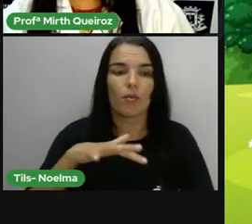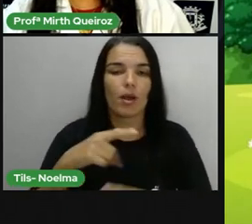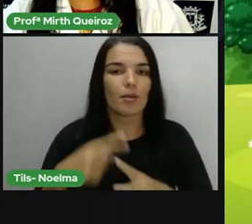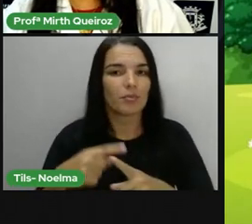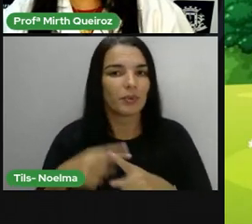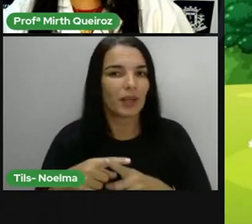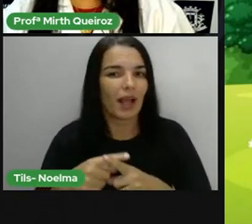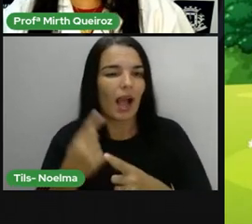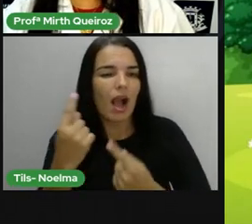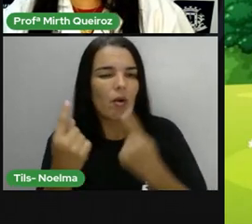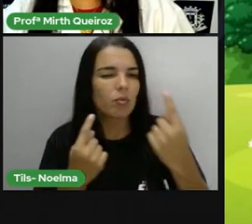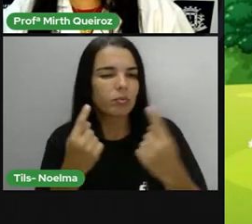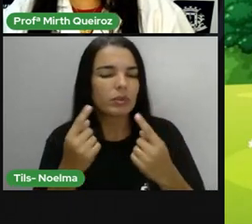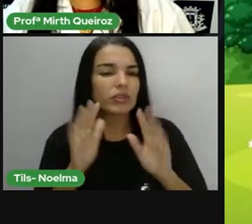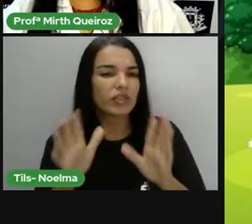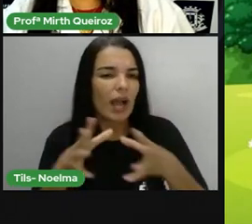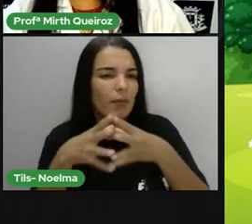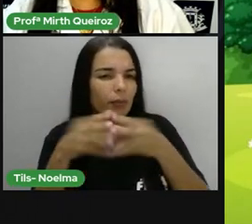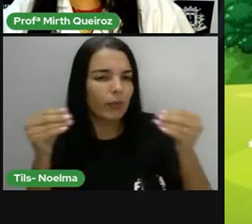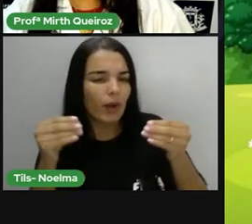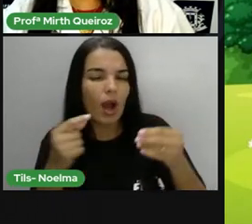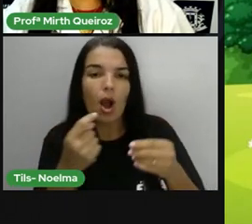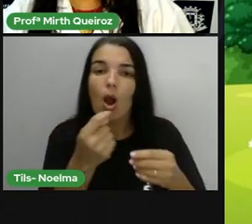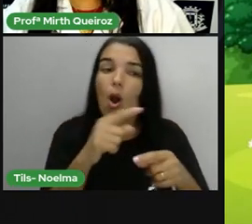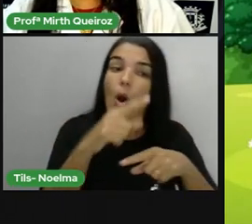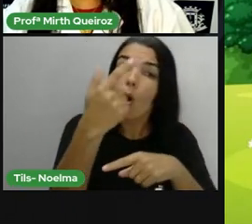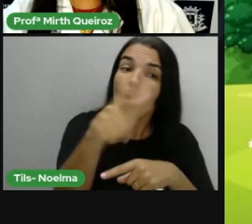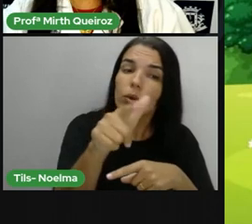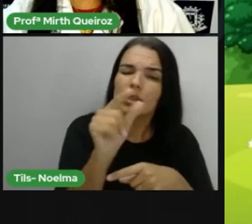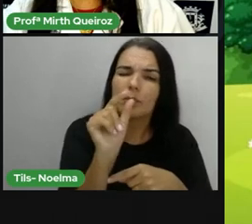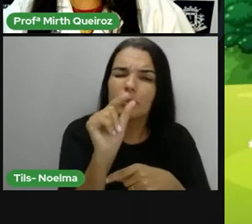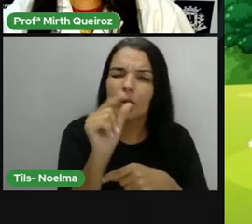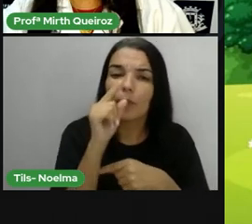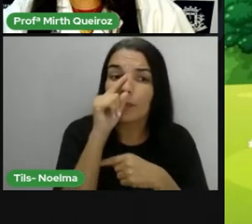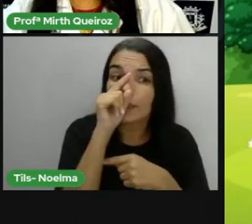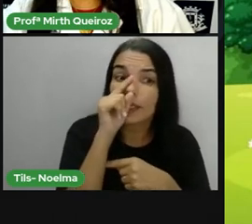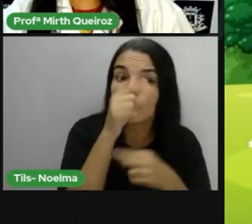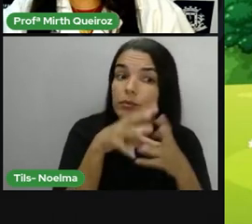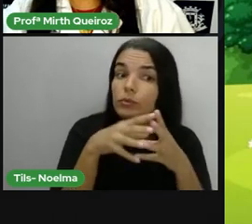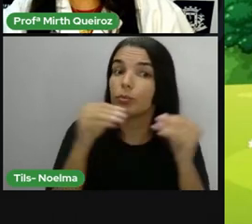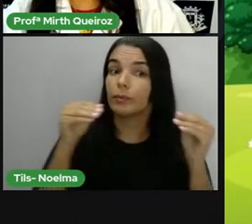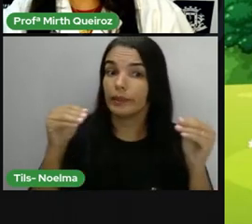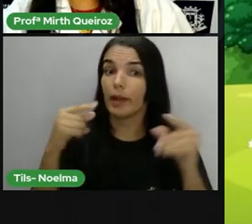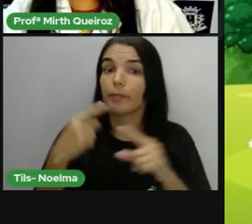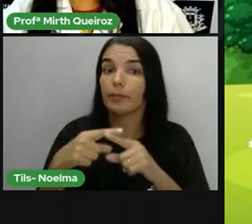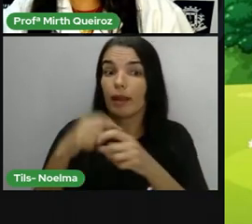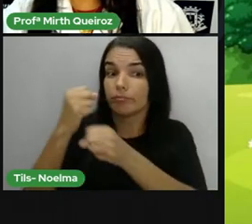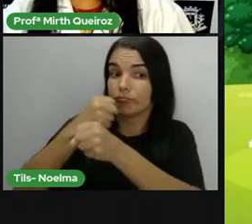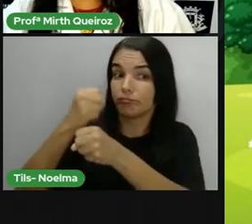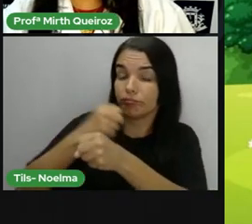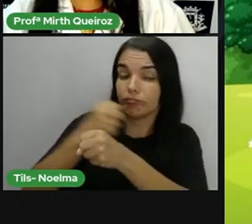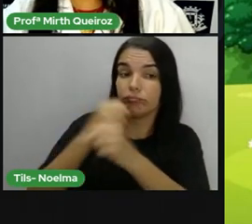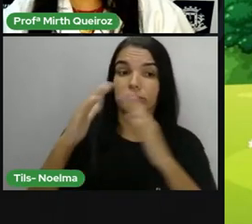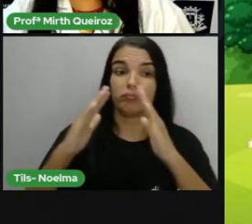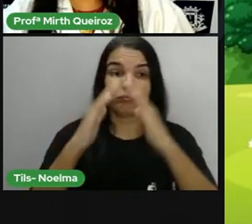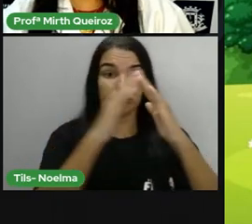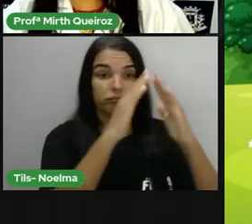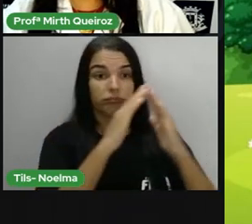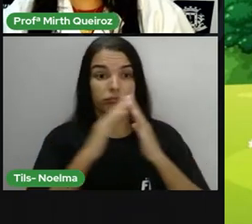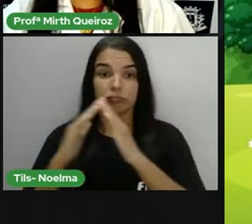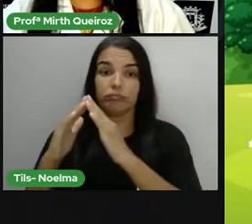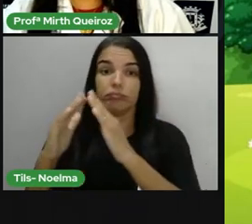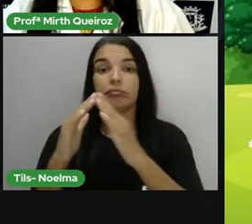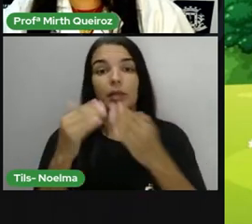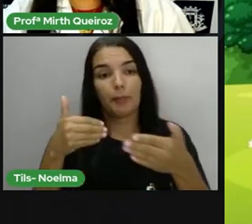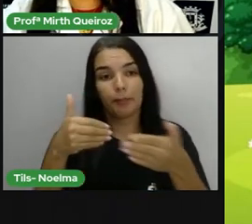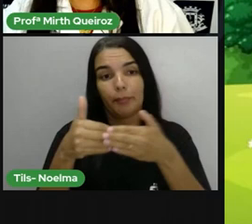ou semi-extintas, vítima do crescimento desordenado e da exploração imobiliária irresponsável. Infelizmente,